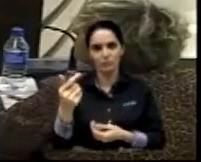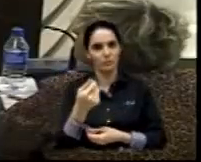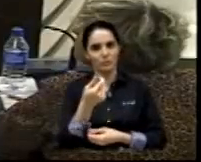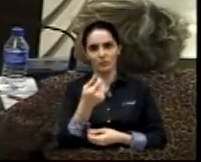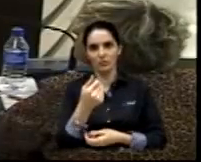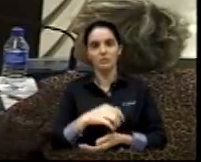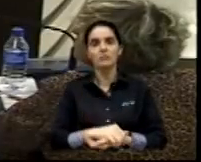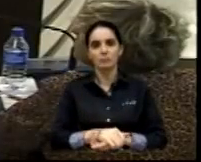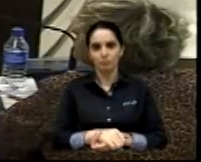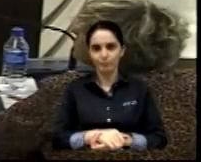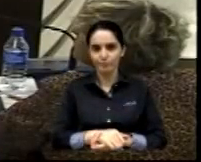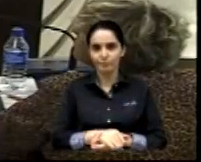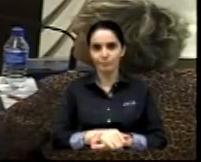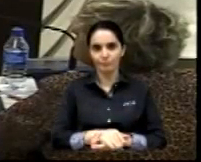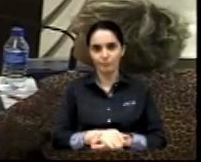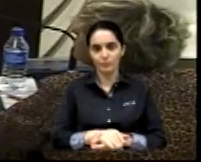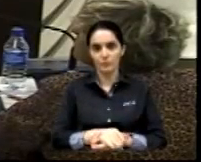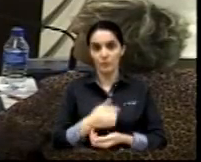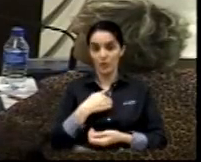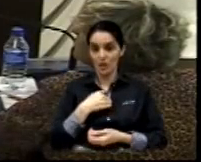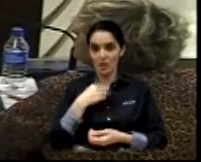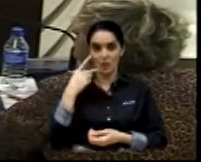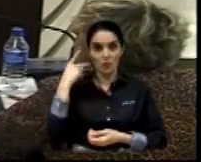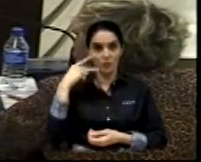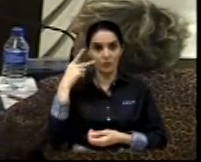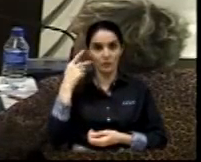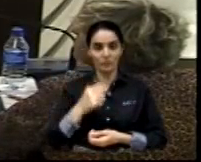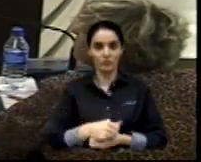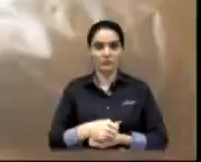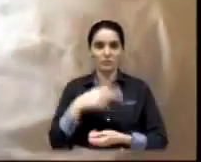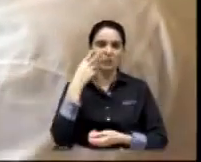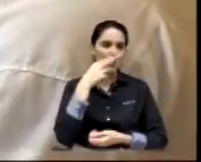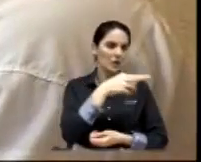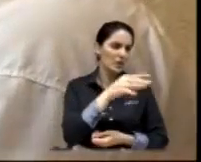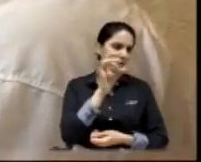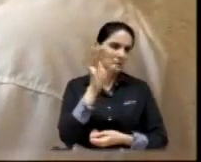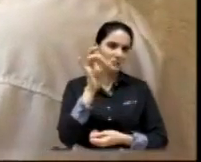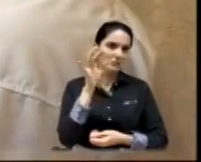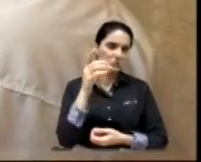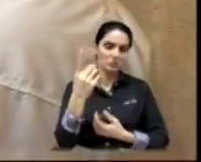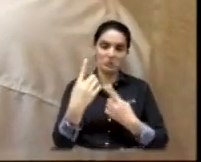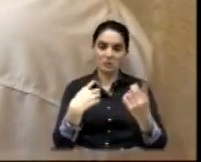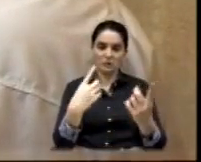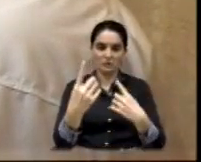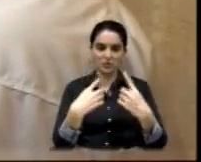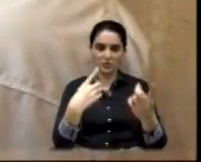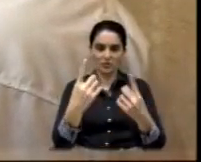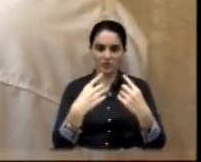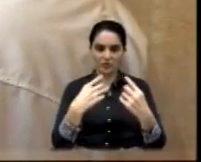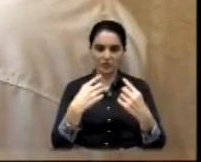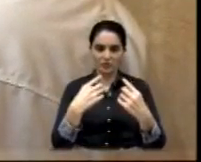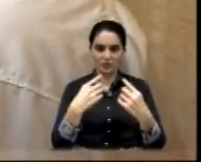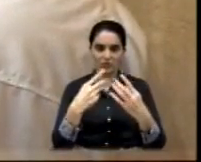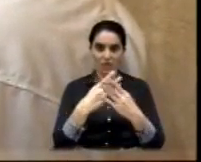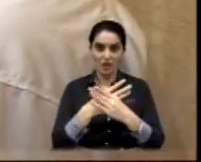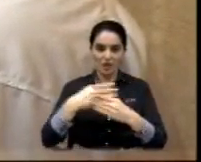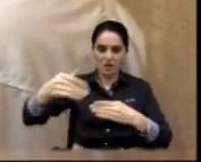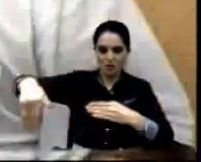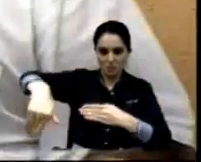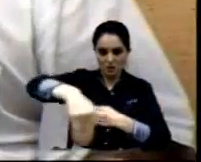É claro que se eu fosse vereador e olhasse apenas a avenida da frente da Câmara, eu diria que